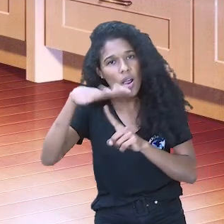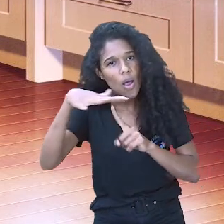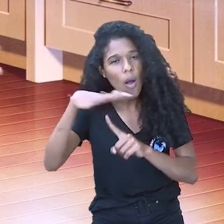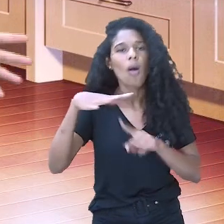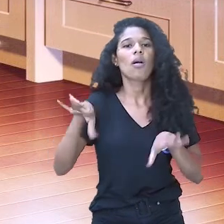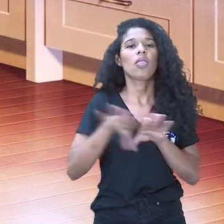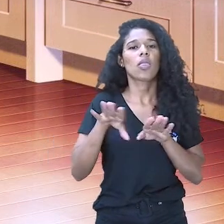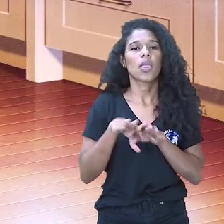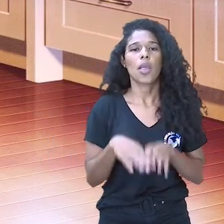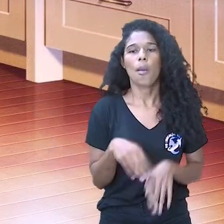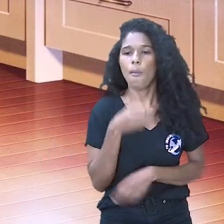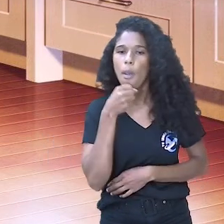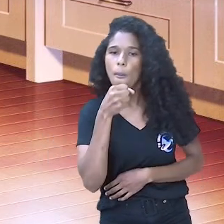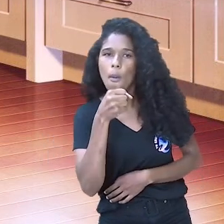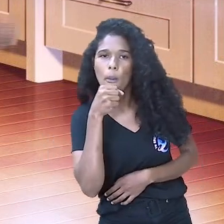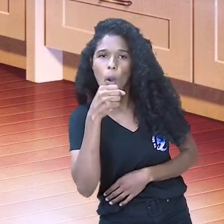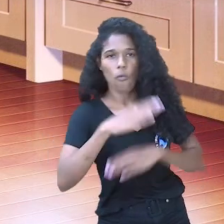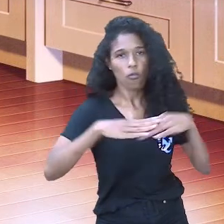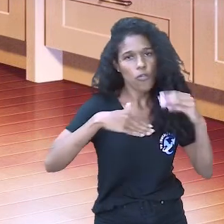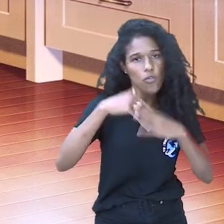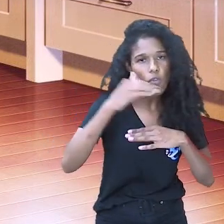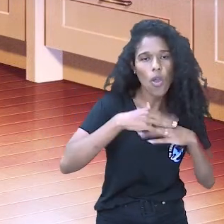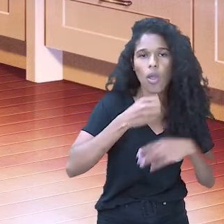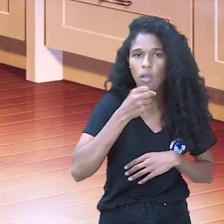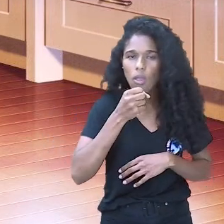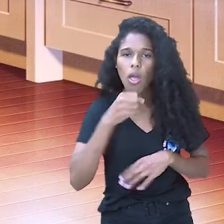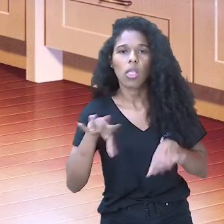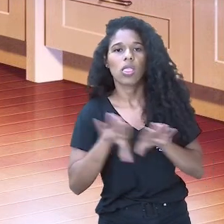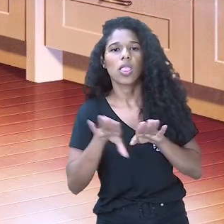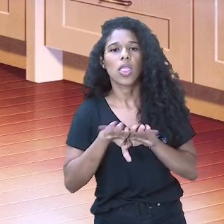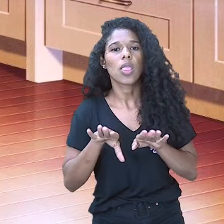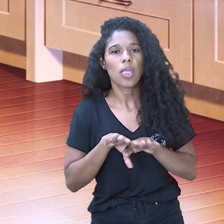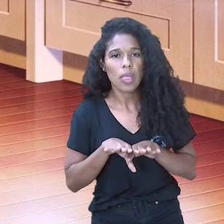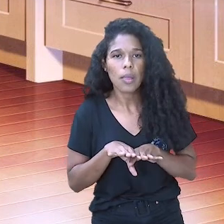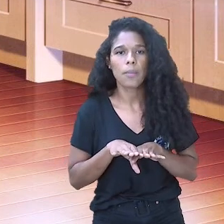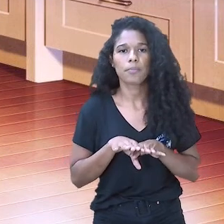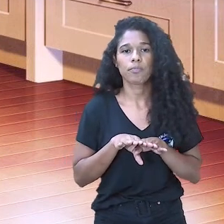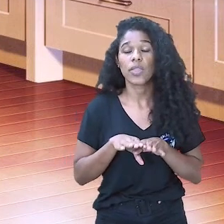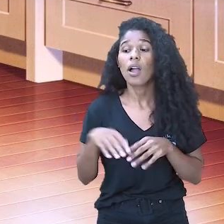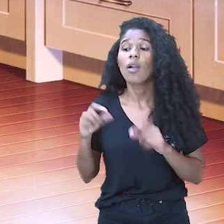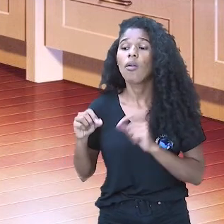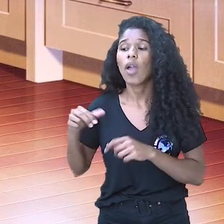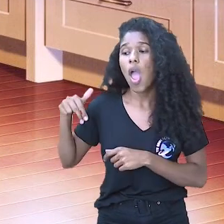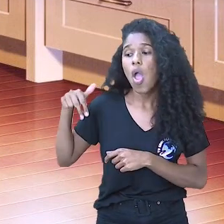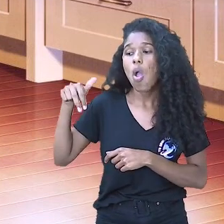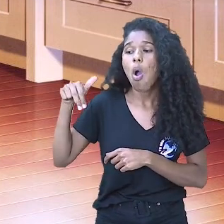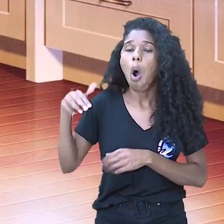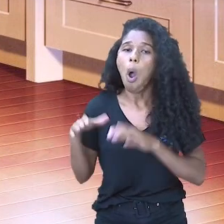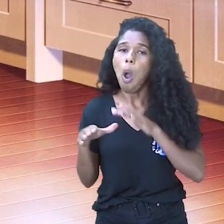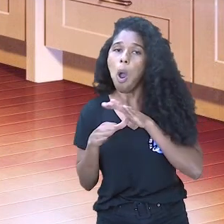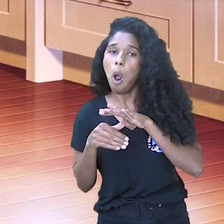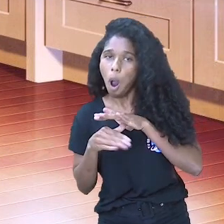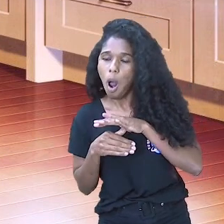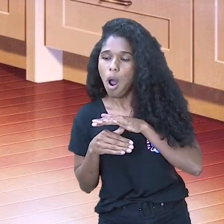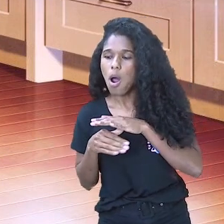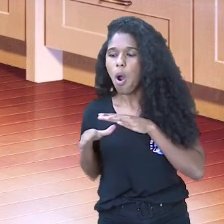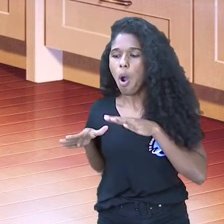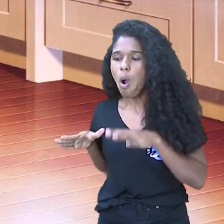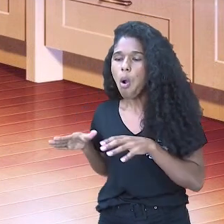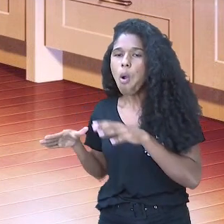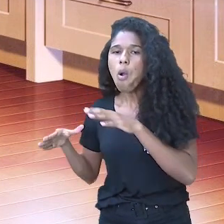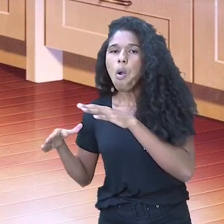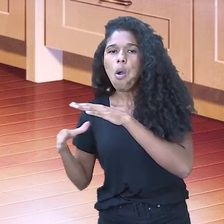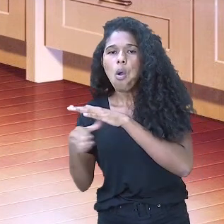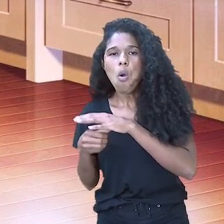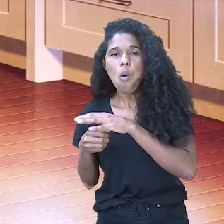não poderia faltar de jeito nenhum. Eles prenderam um ladrão em flagrante, que ficava olhando tudo com